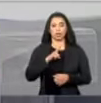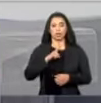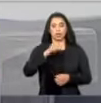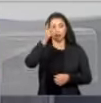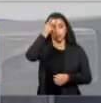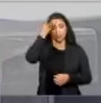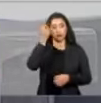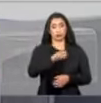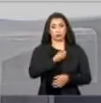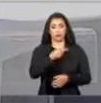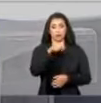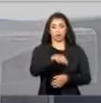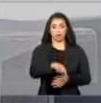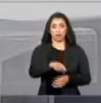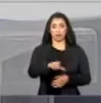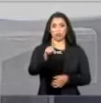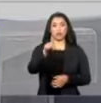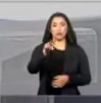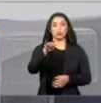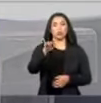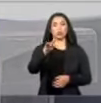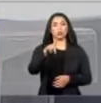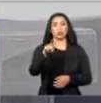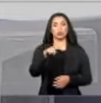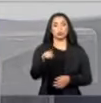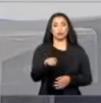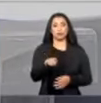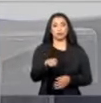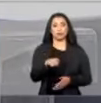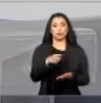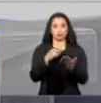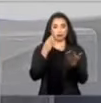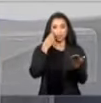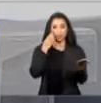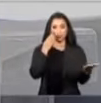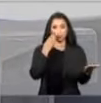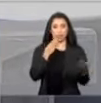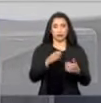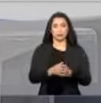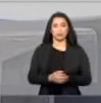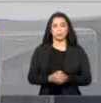dele. Luiz Carlos, você os representa nesse momento.